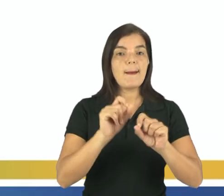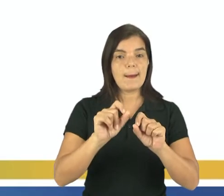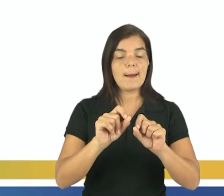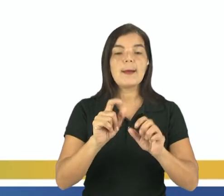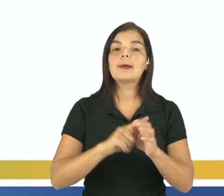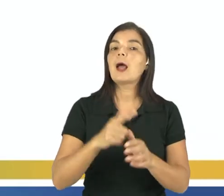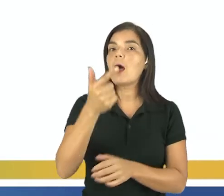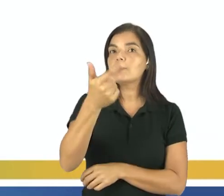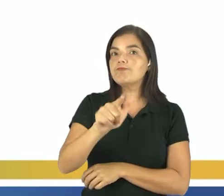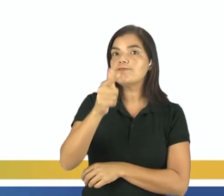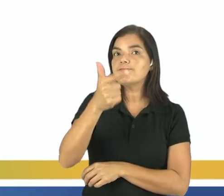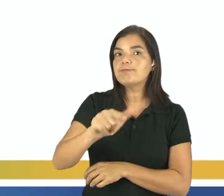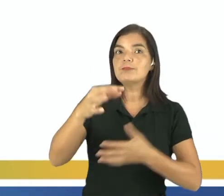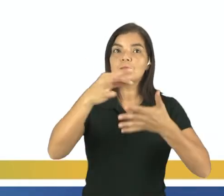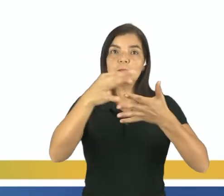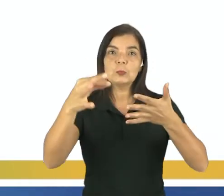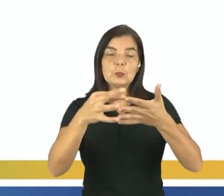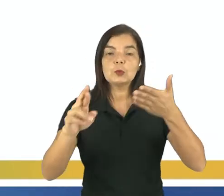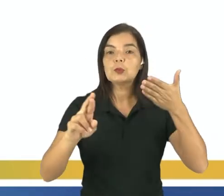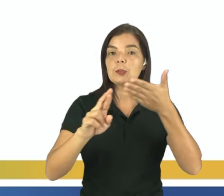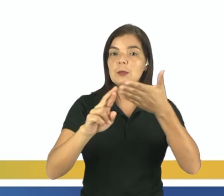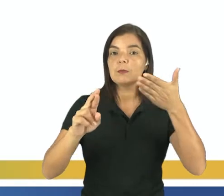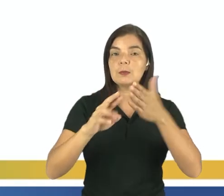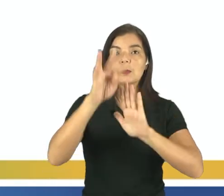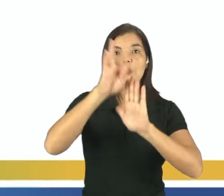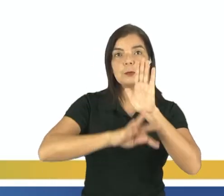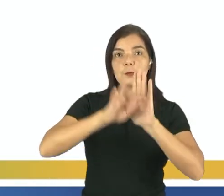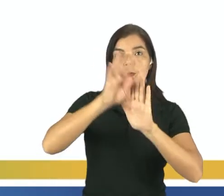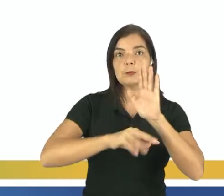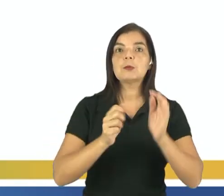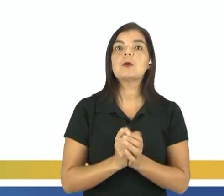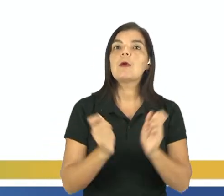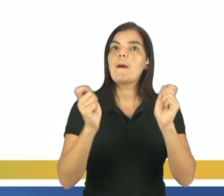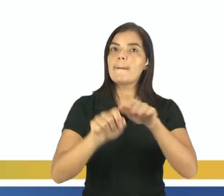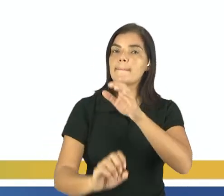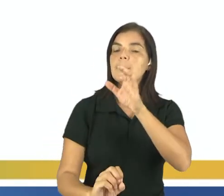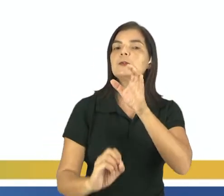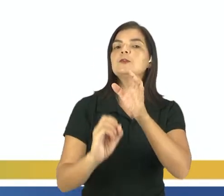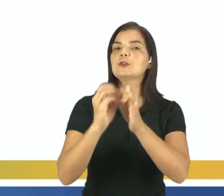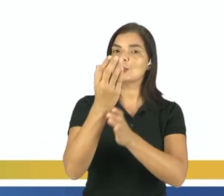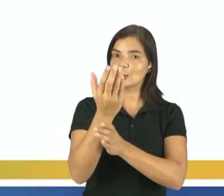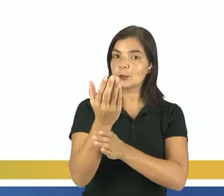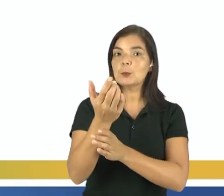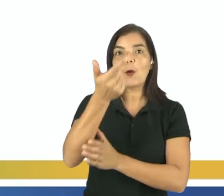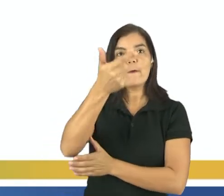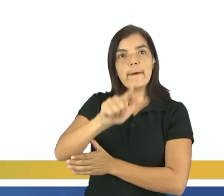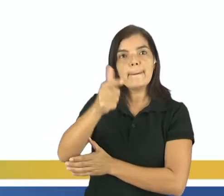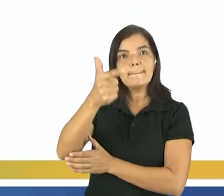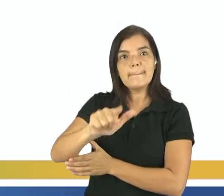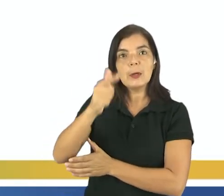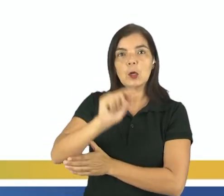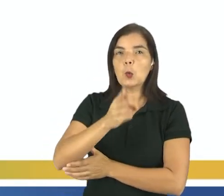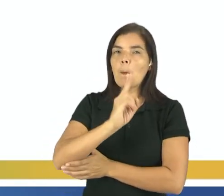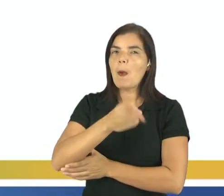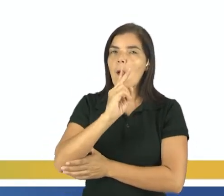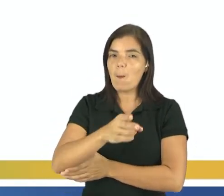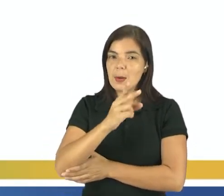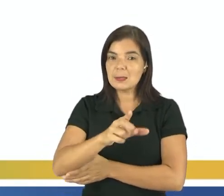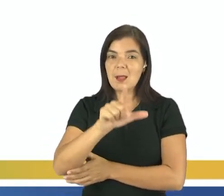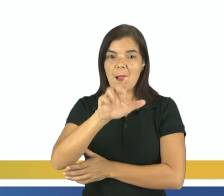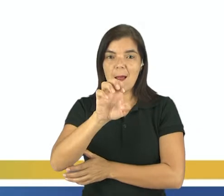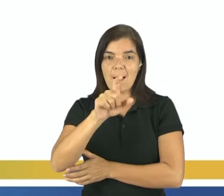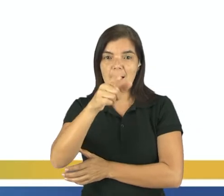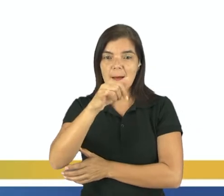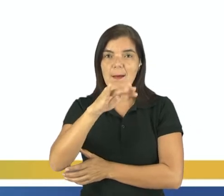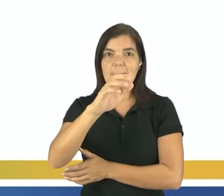reiteração corresponde à repetição de elementos referenciais no texto. Ela pode ocorrer por meio de repetição do mesmo